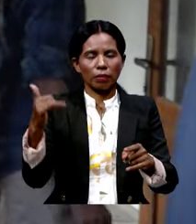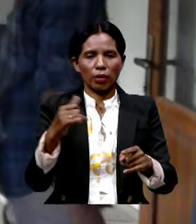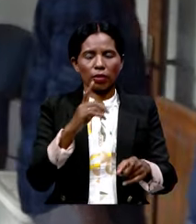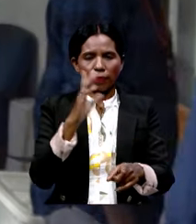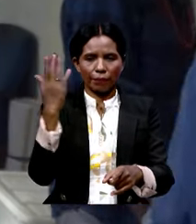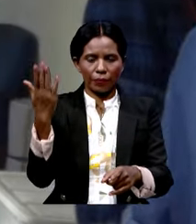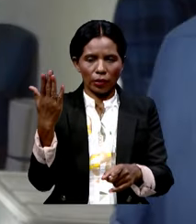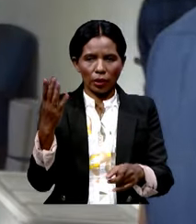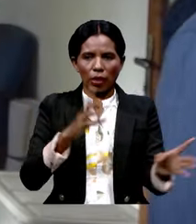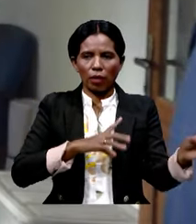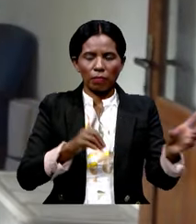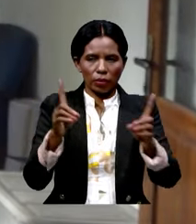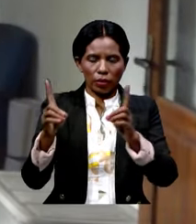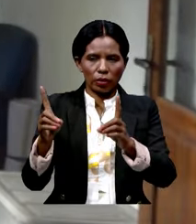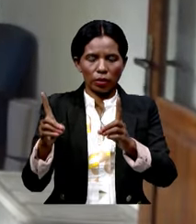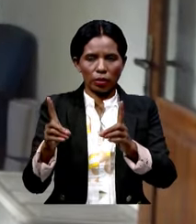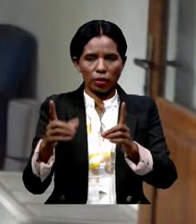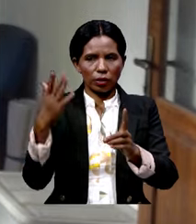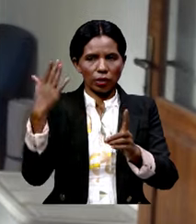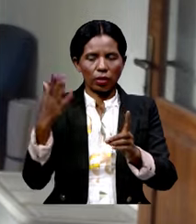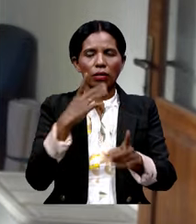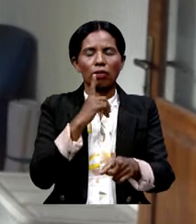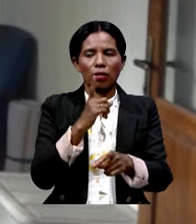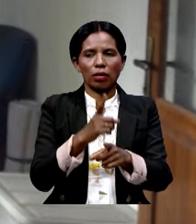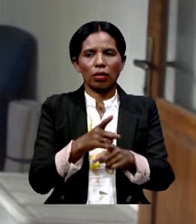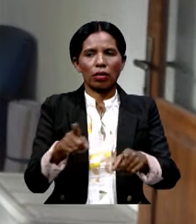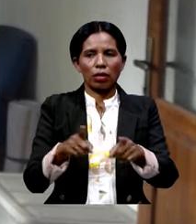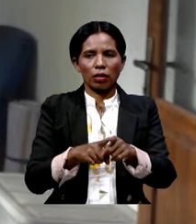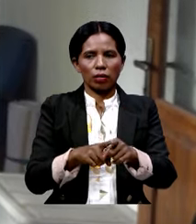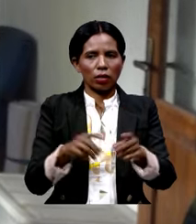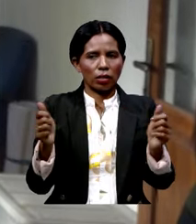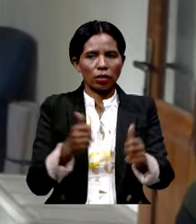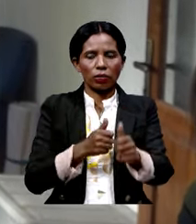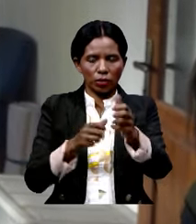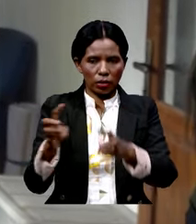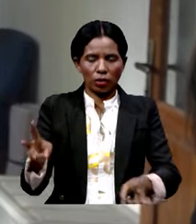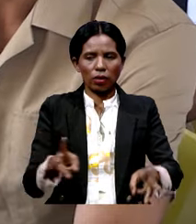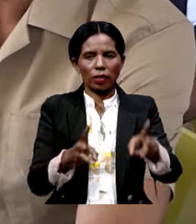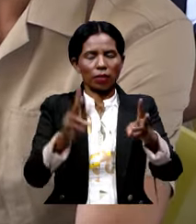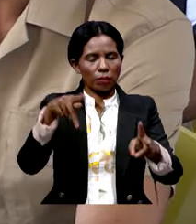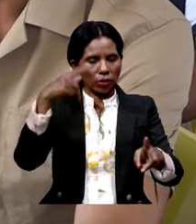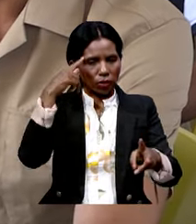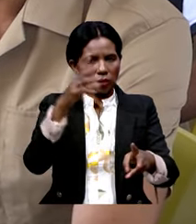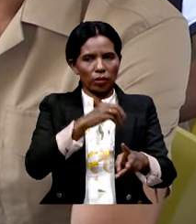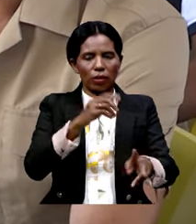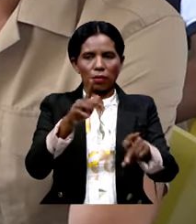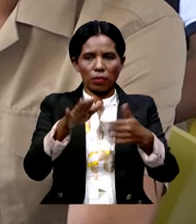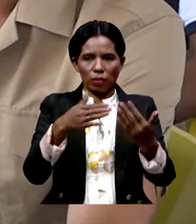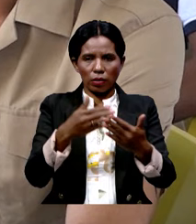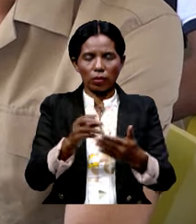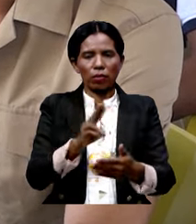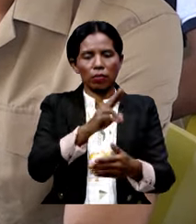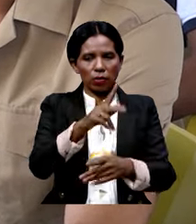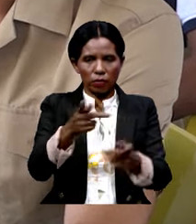be implementação ia concreta he terreno né maka sai boa tira la tuir nini adalang. Política de despejo ba comunidade nebe ocupa